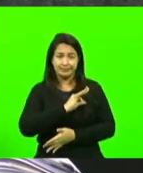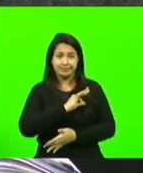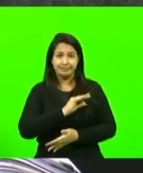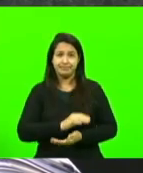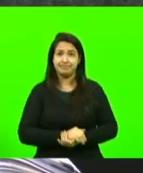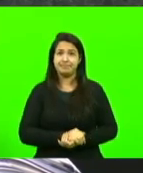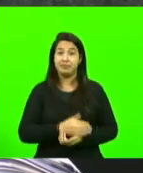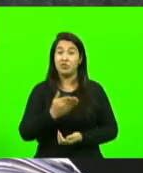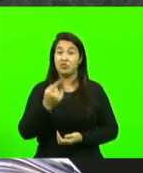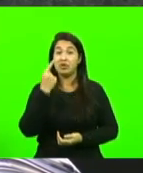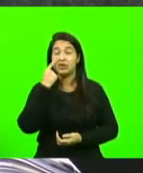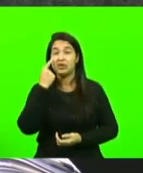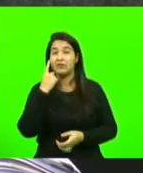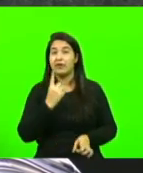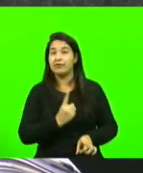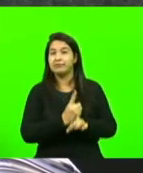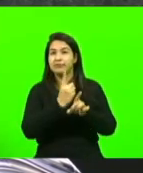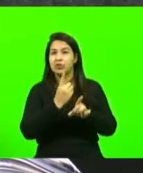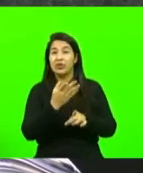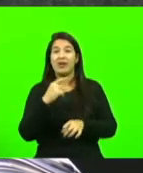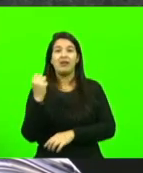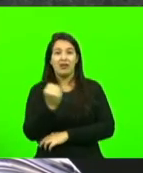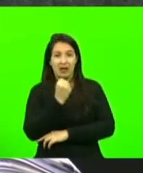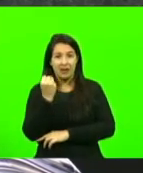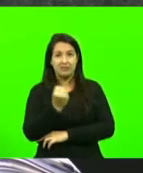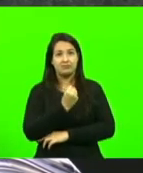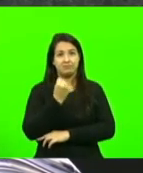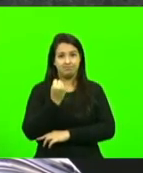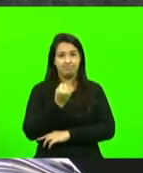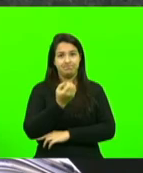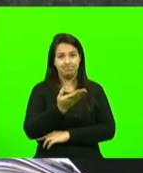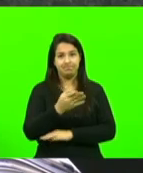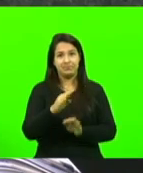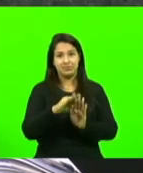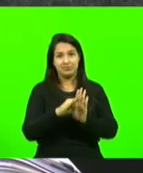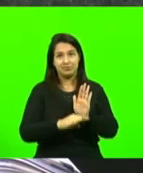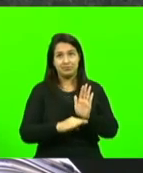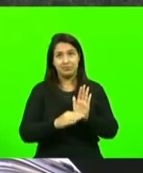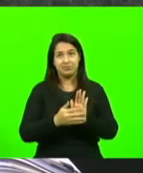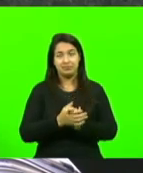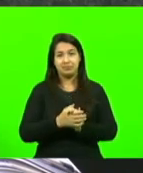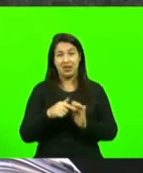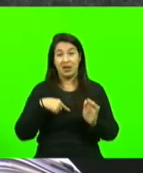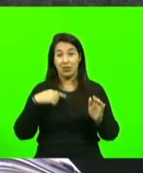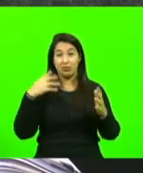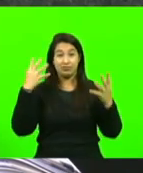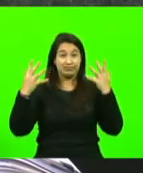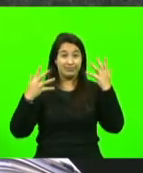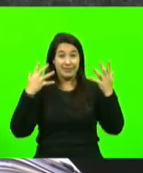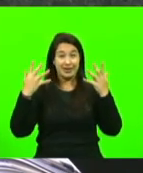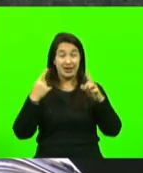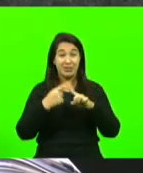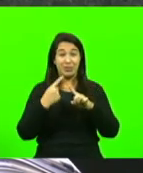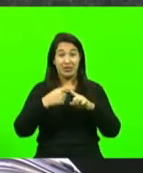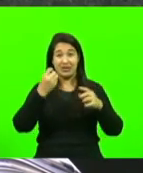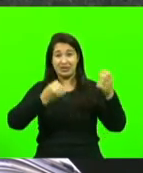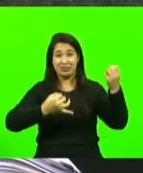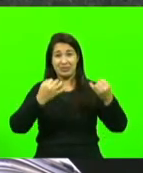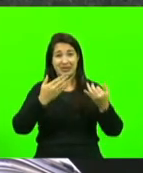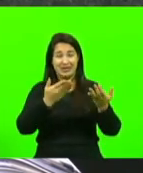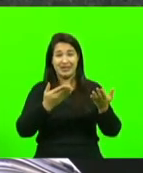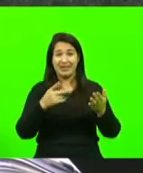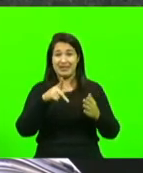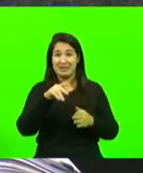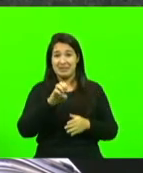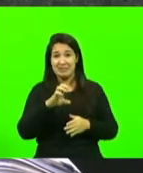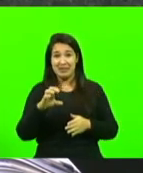você você vai ela é muito grave até me desculpe até a confusão mental mas é tanta coisa para falar sobre essa até que a